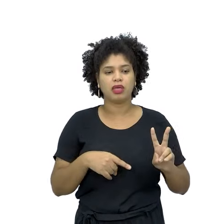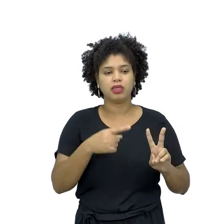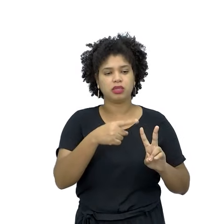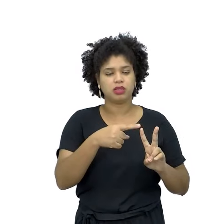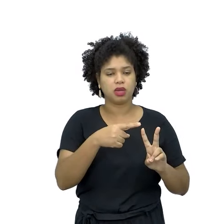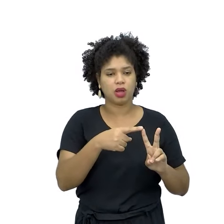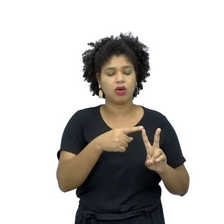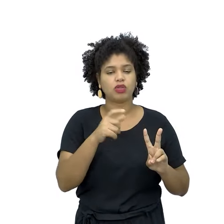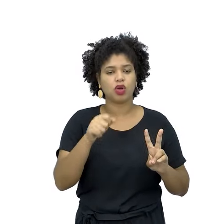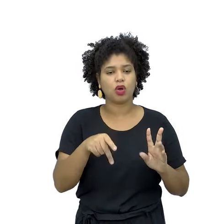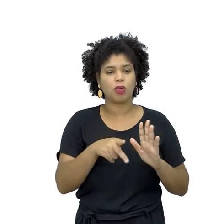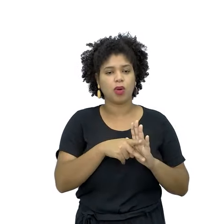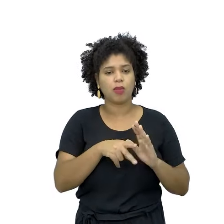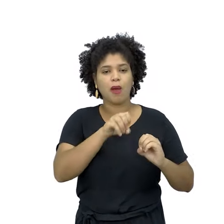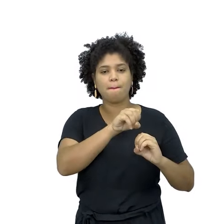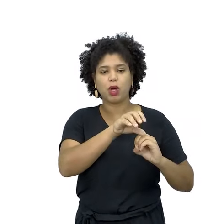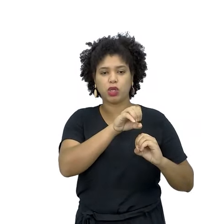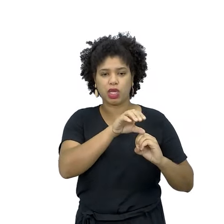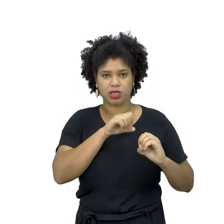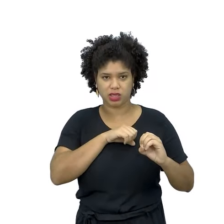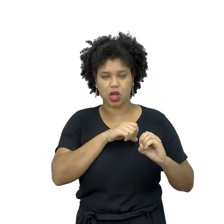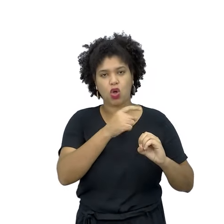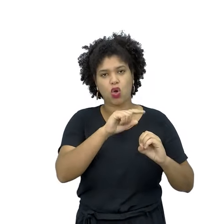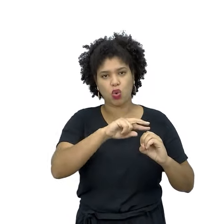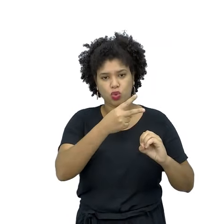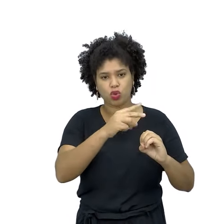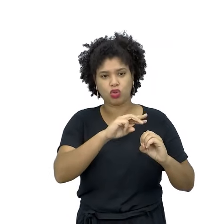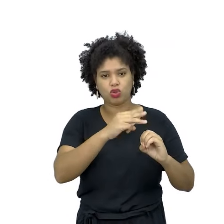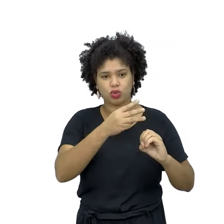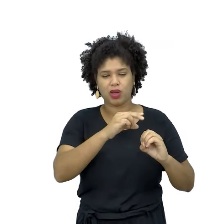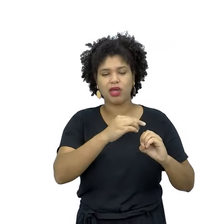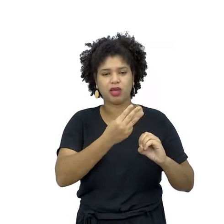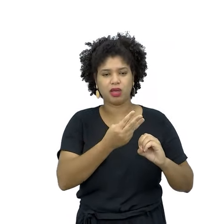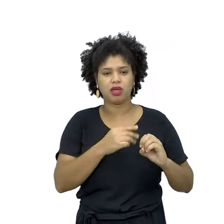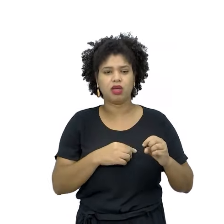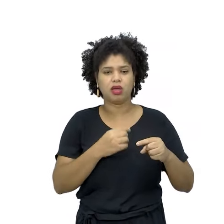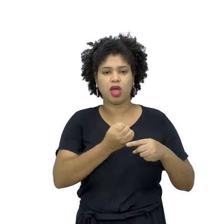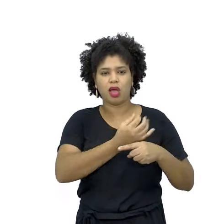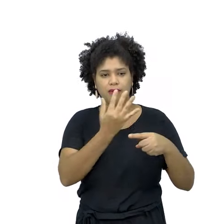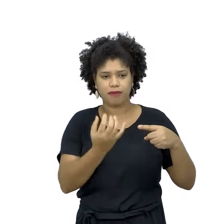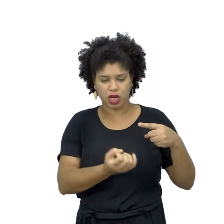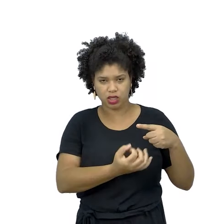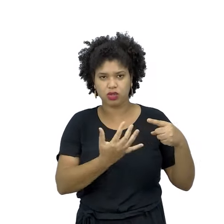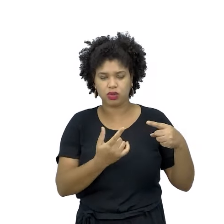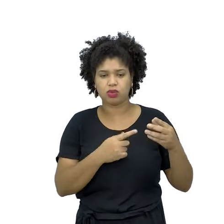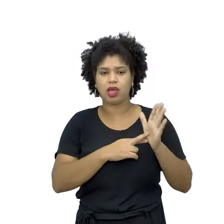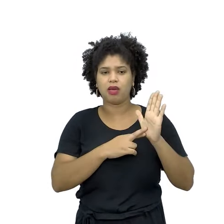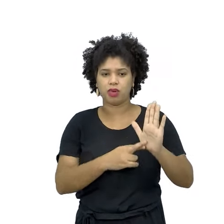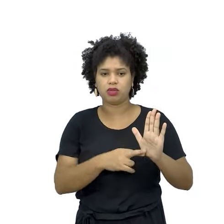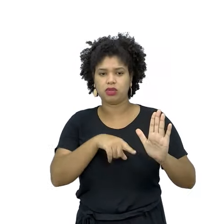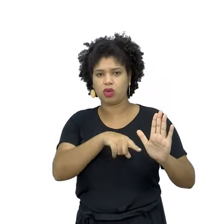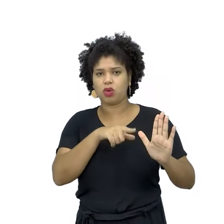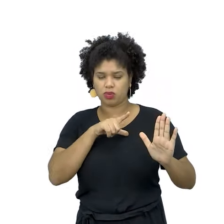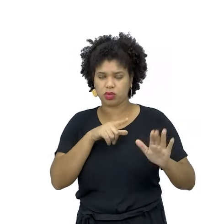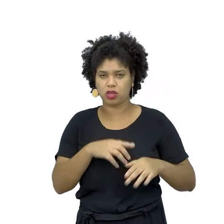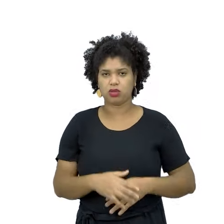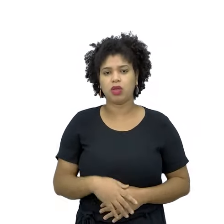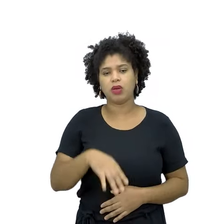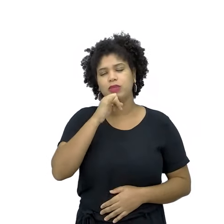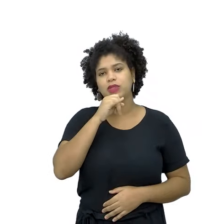potências de expoente fracionário. Ou seja, é aquela famosa trocar a representação, né? Aí tem